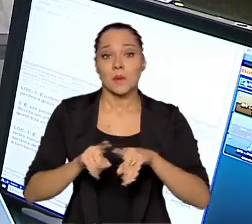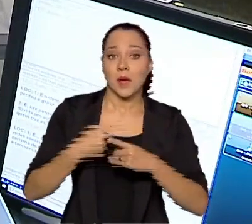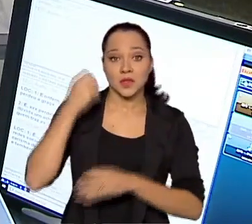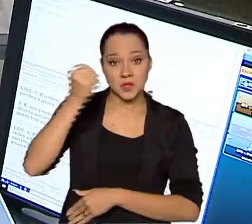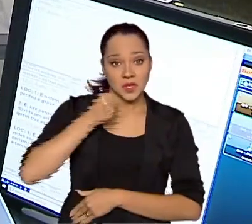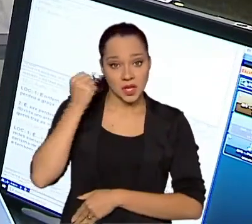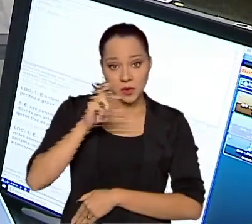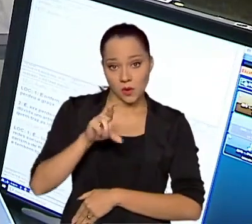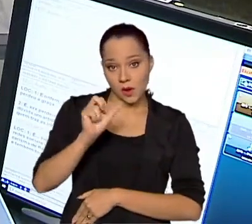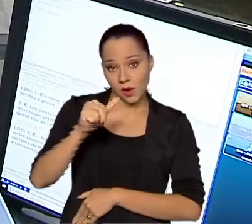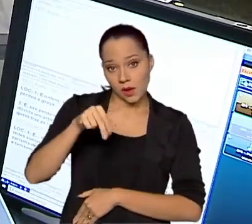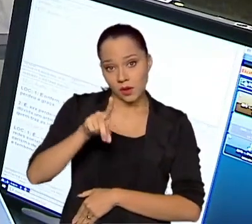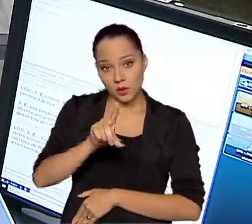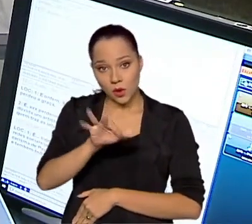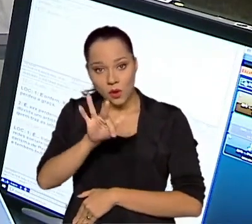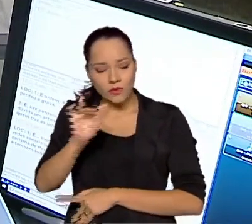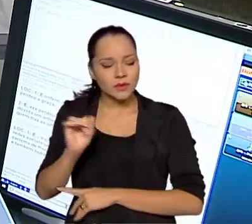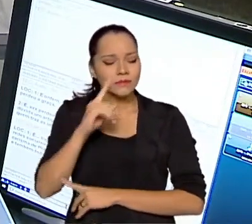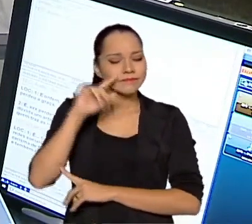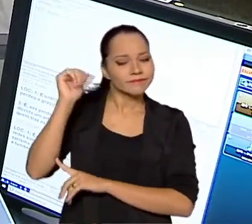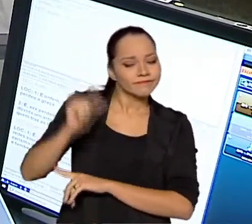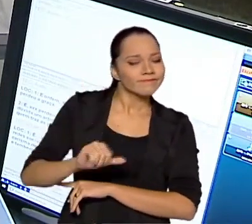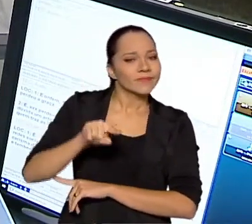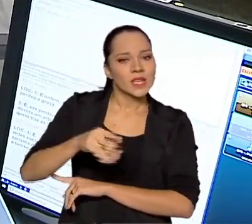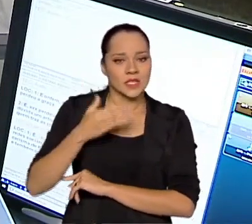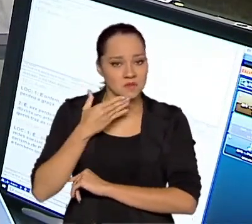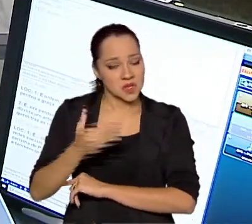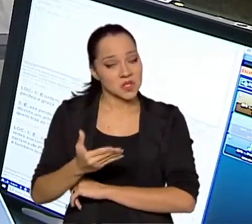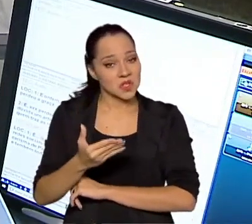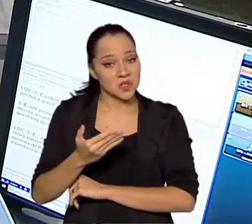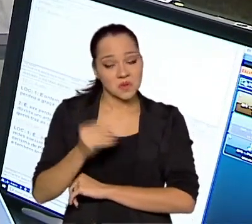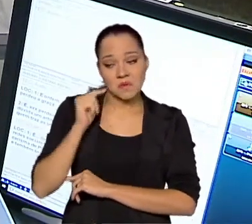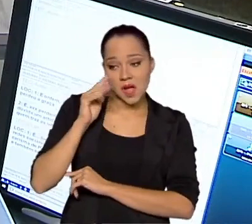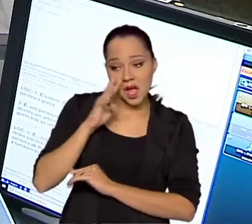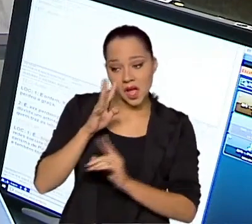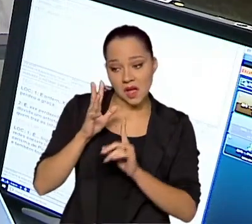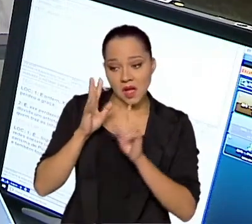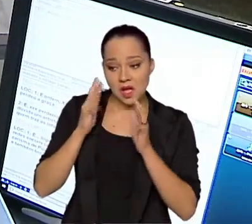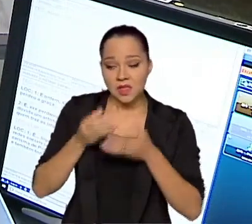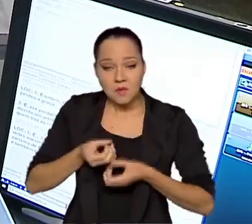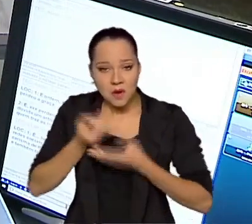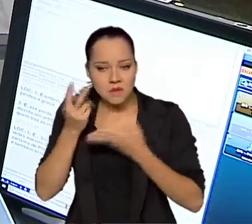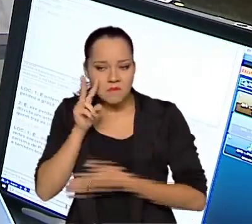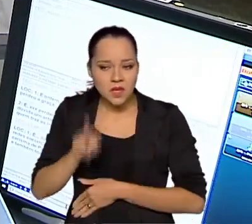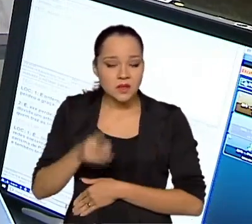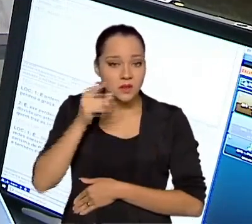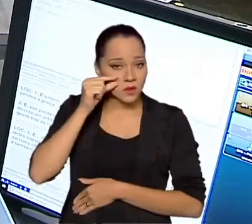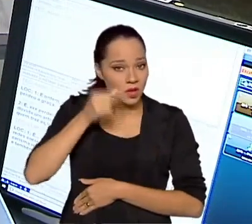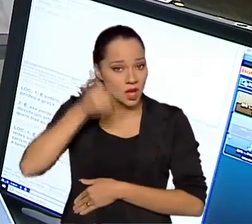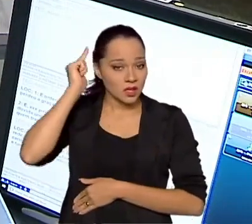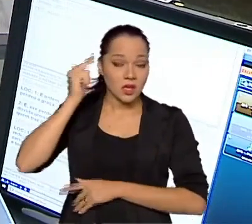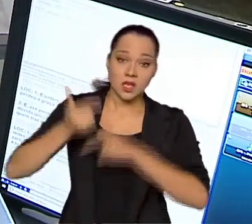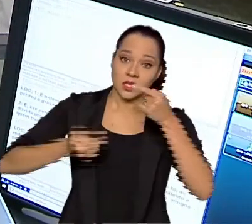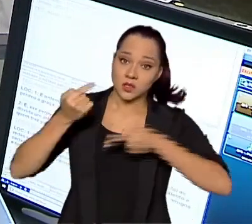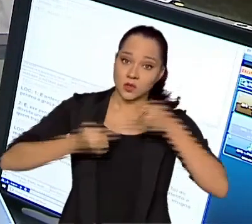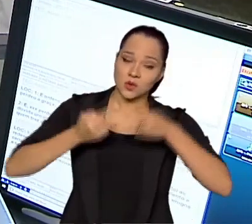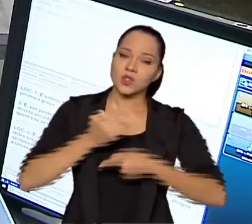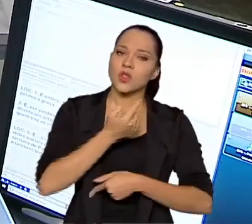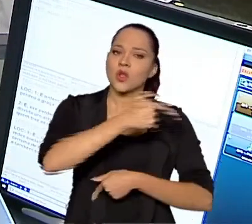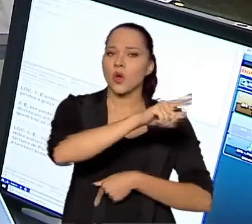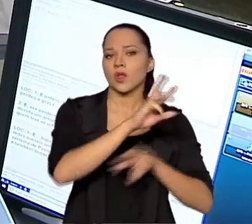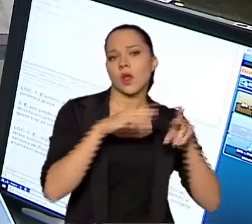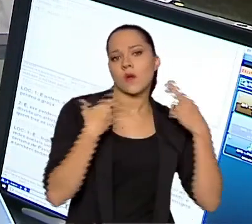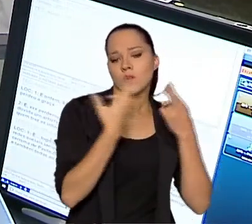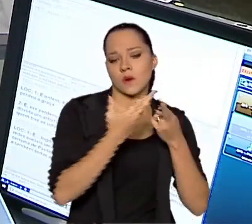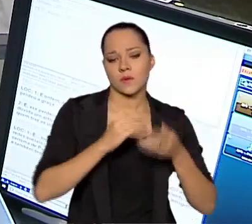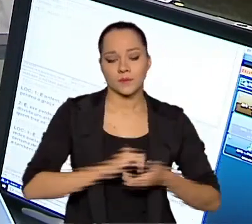senador Randolfe Rodrigues avalia que esse requerimento para ouvir Guedes deve ser discutido na CPI em uma outra